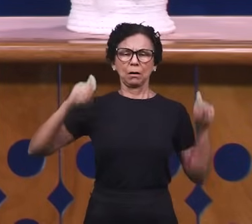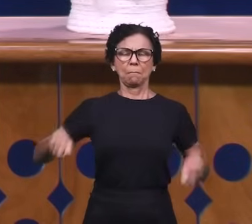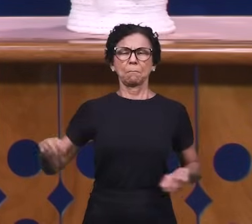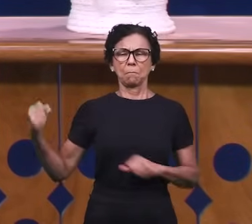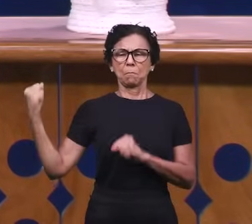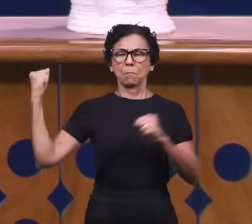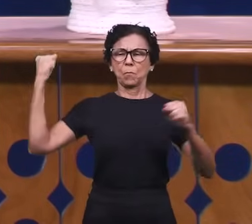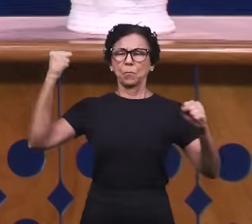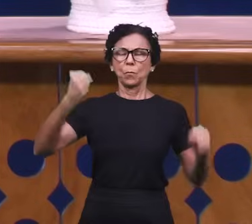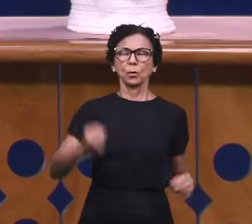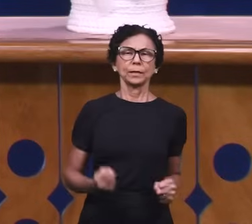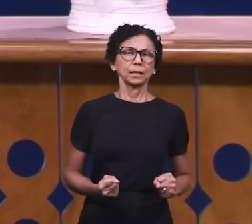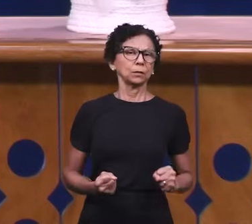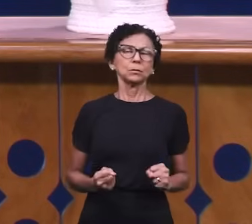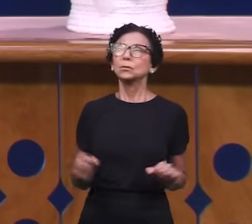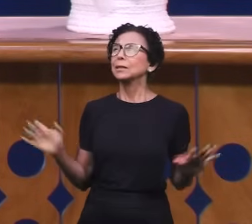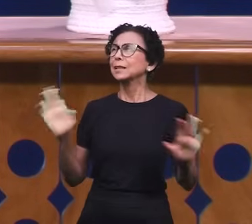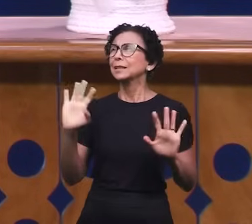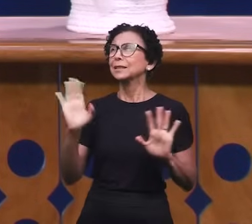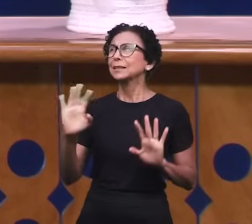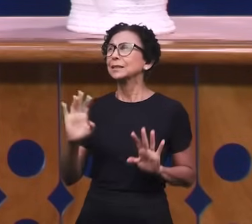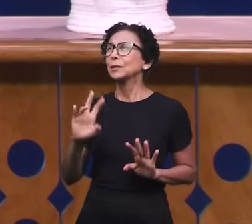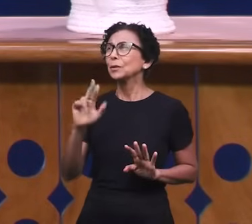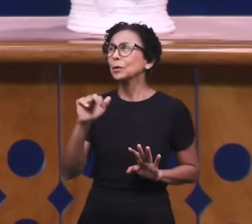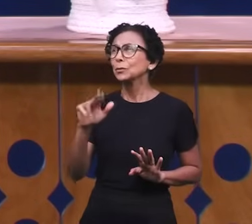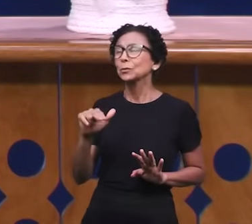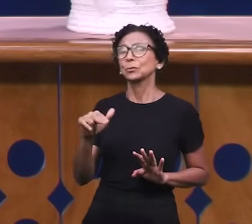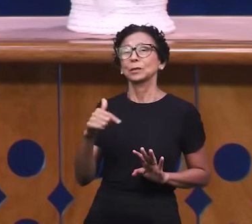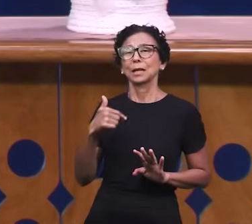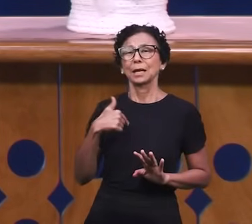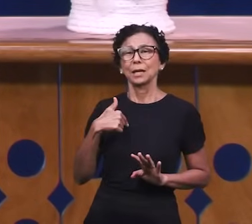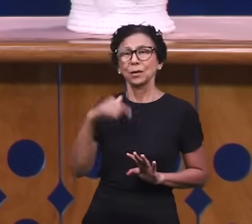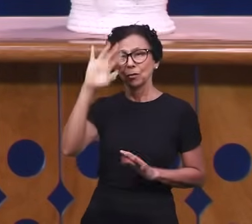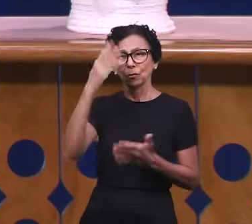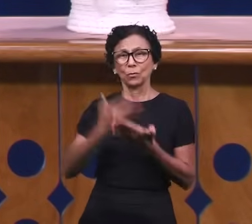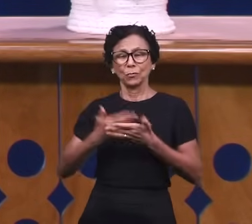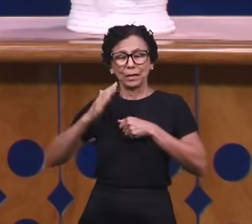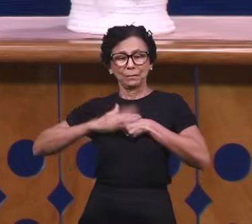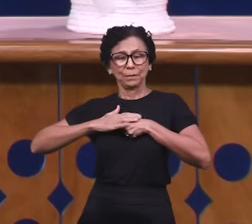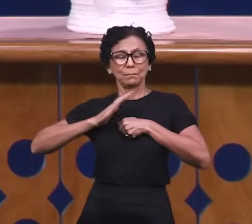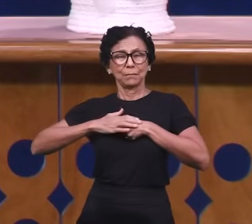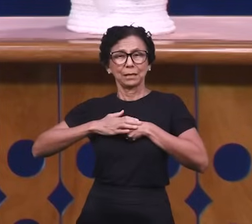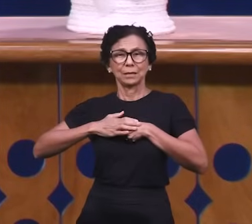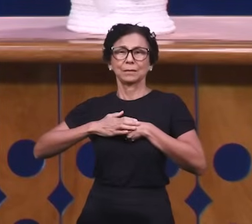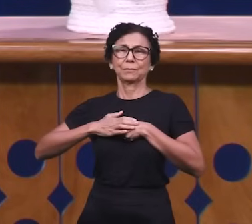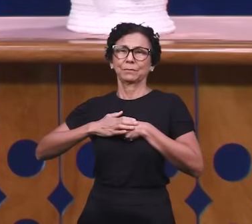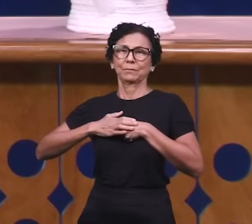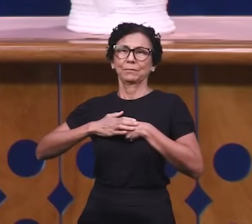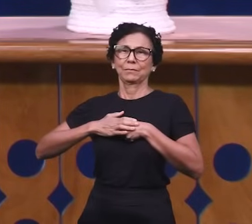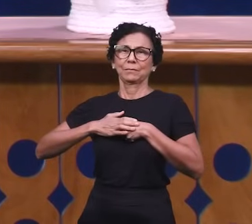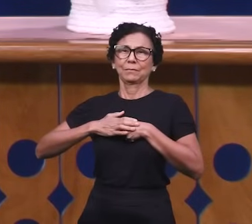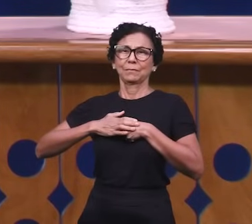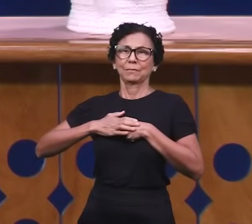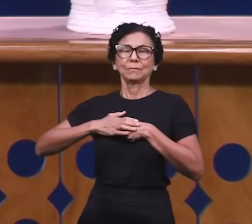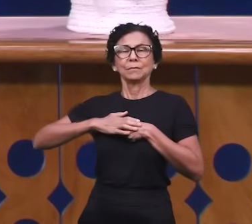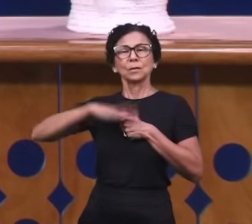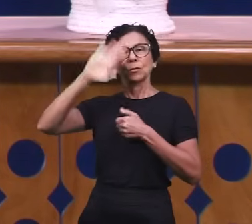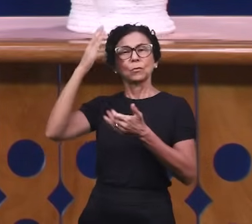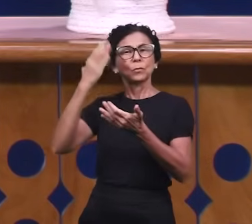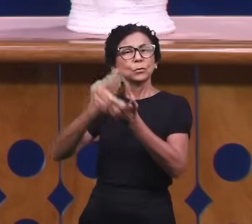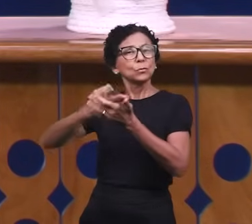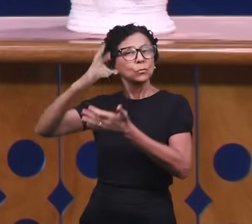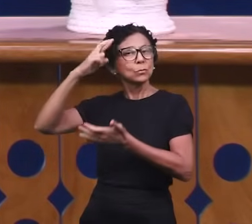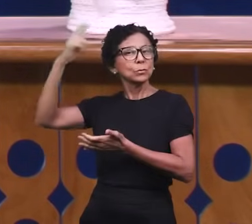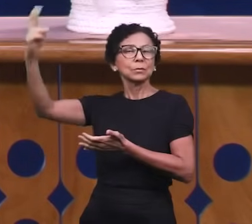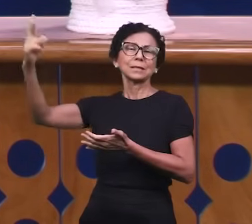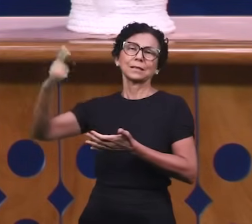sou o capaz de qualquer coisa sem ti, que eu nunca, Senhor, venha confiar na força que eu tenho, mas que a minha confiança seja